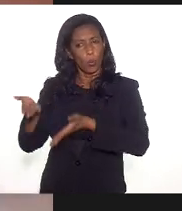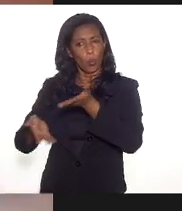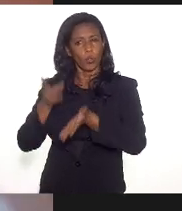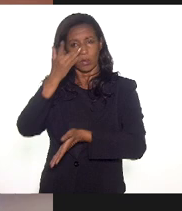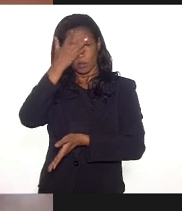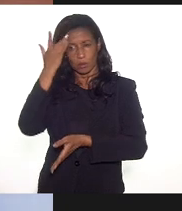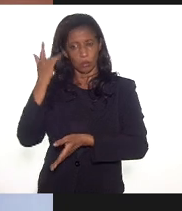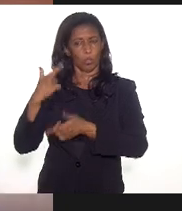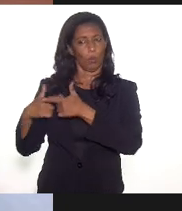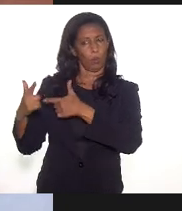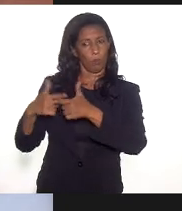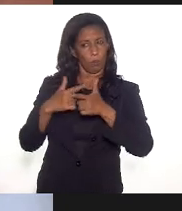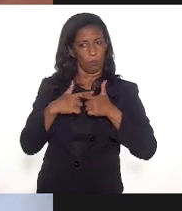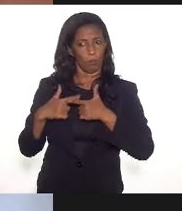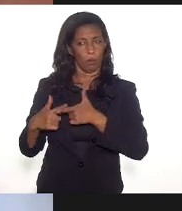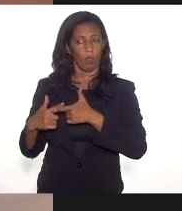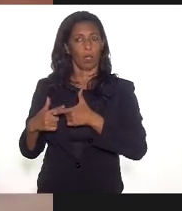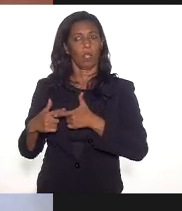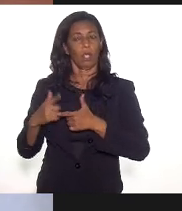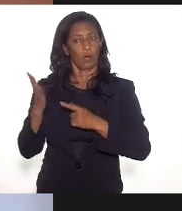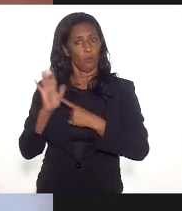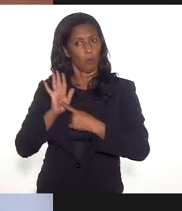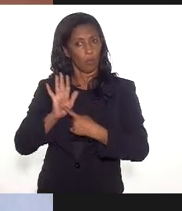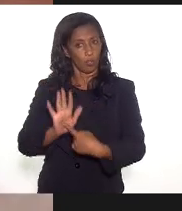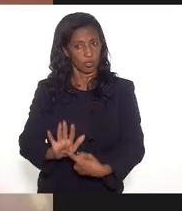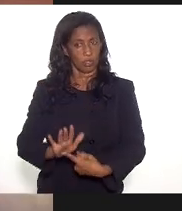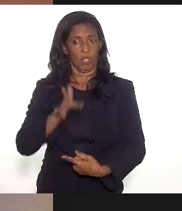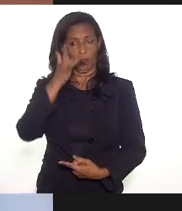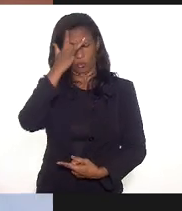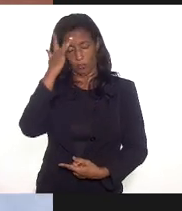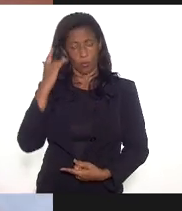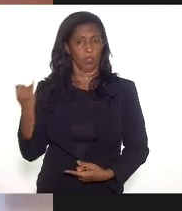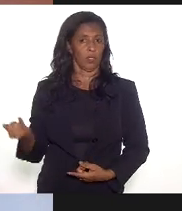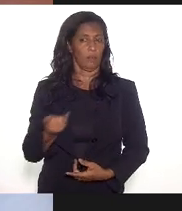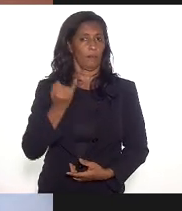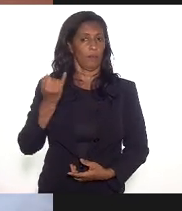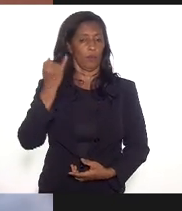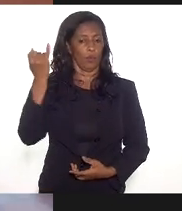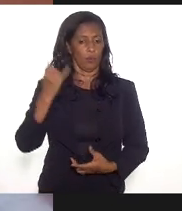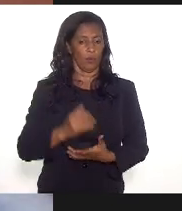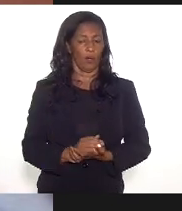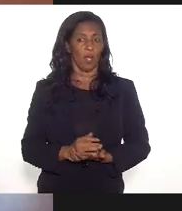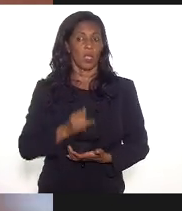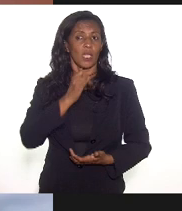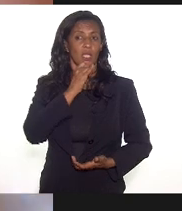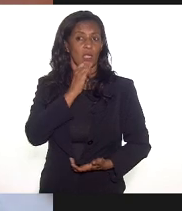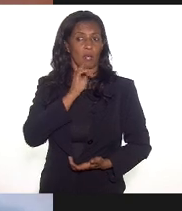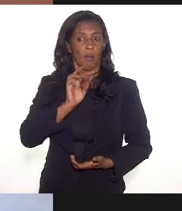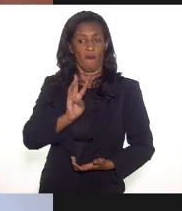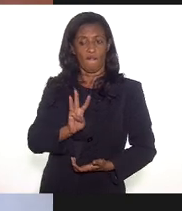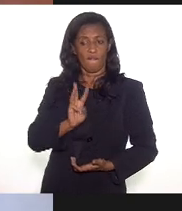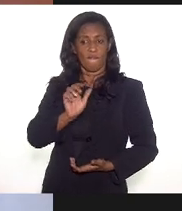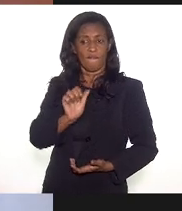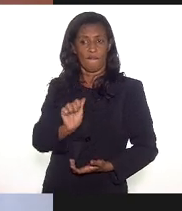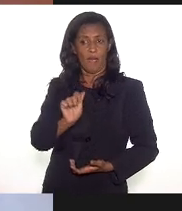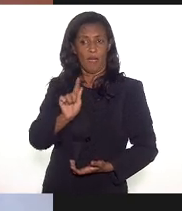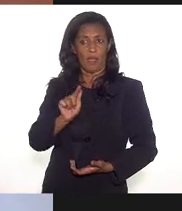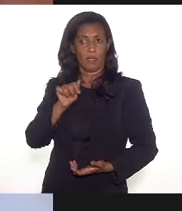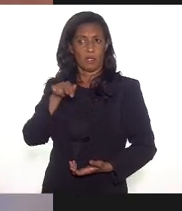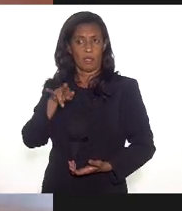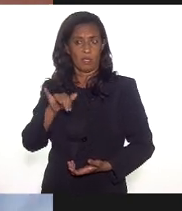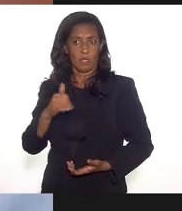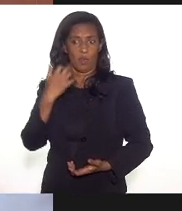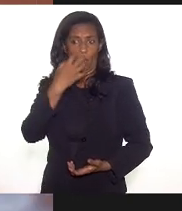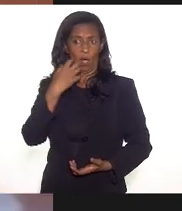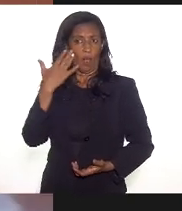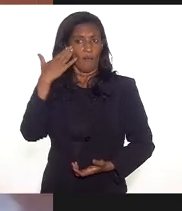Eu vou trazer o testemunho de pessoas importantes. Por exemplo, Vaguinho, que é um cantor famoso, ele